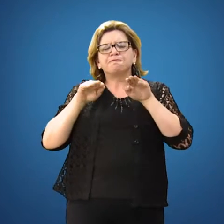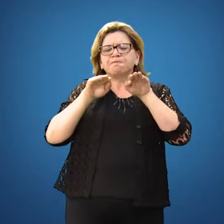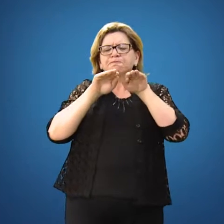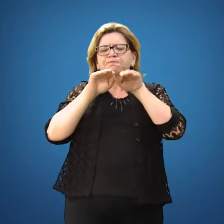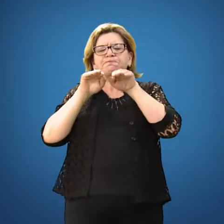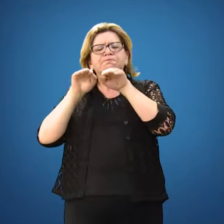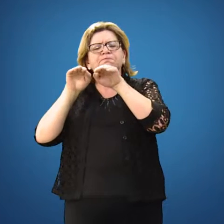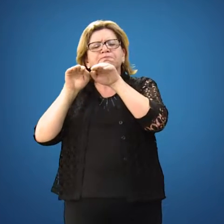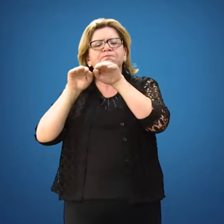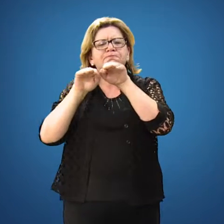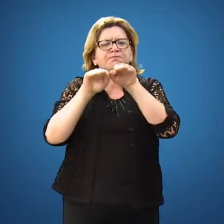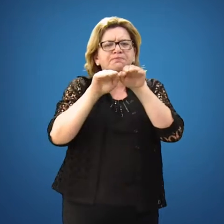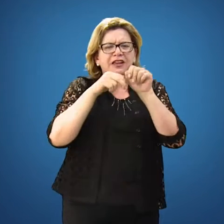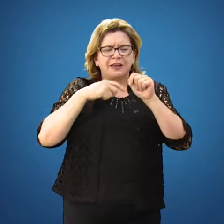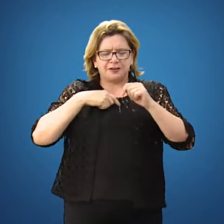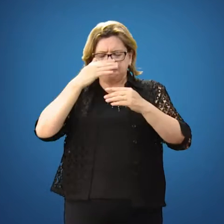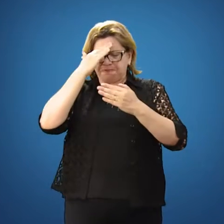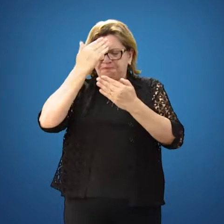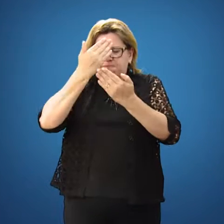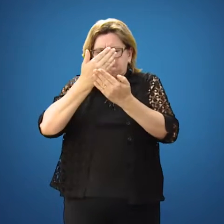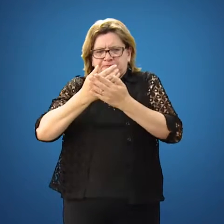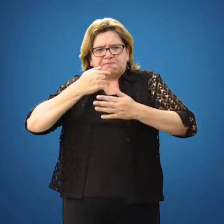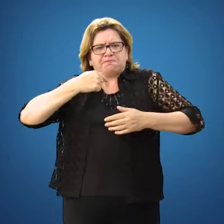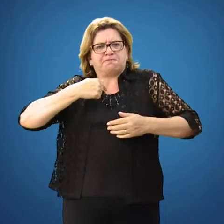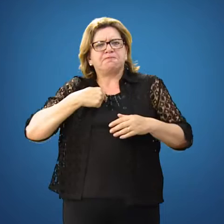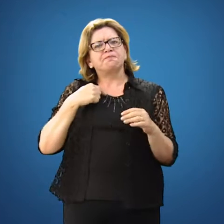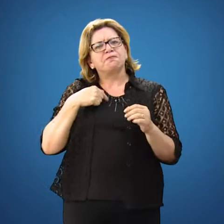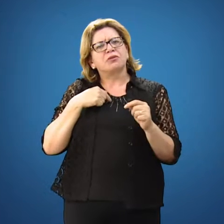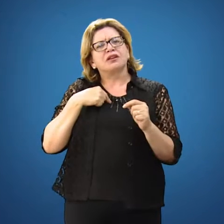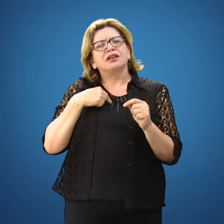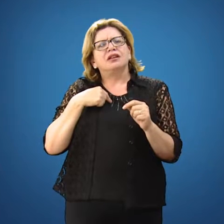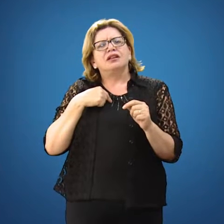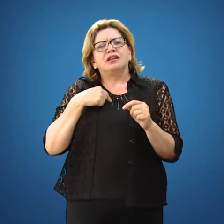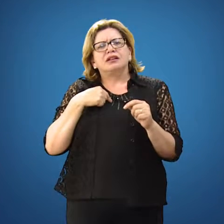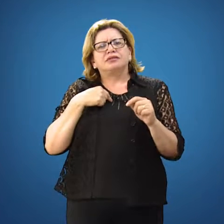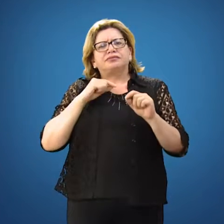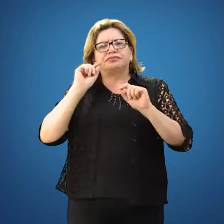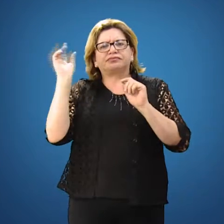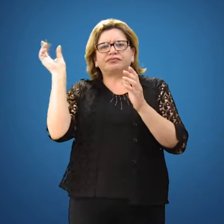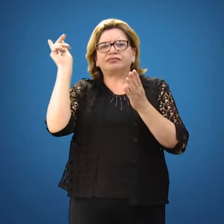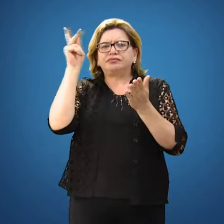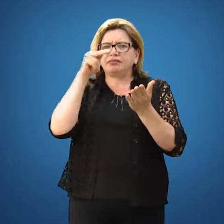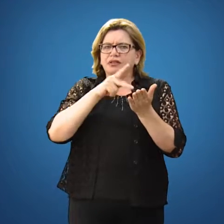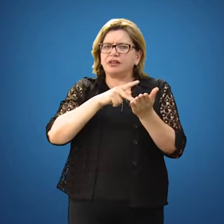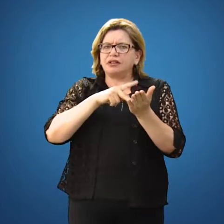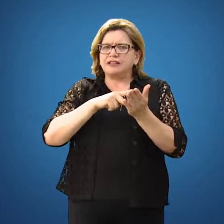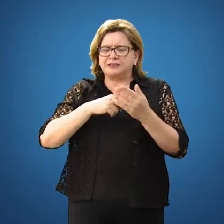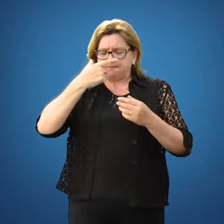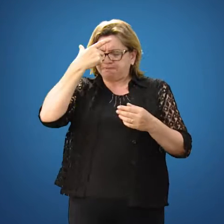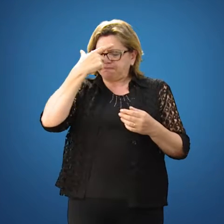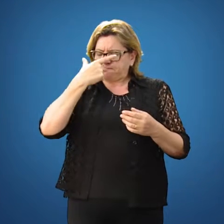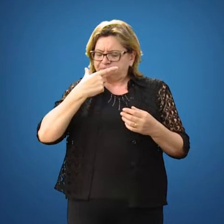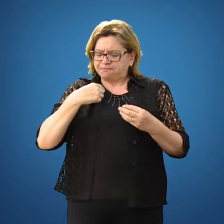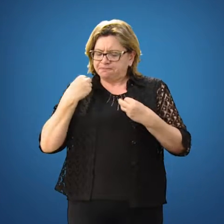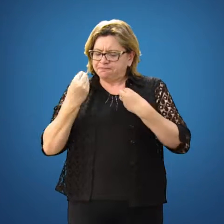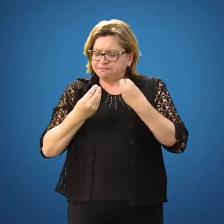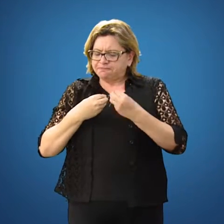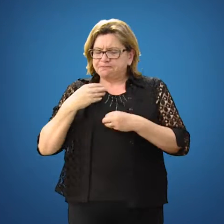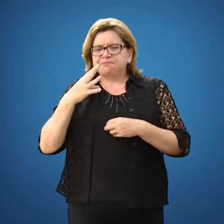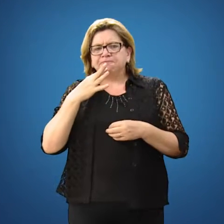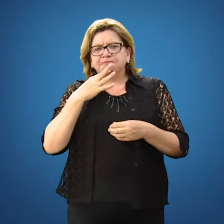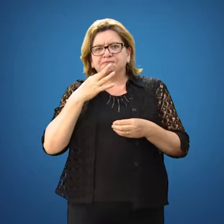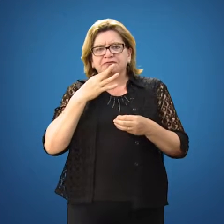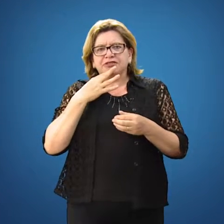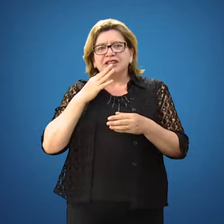equilíbrio, ao acreditar nas suas potencialidades, né? Então, na verdade, essa autoimagem, o conceito de si já vai